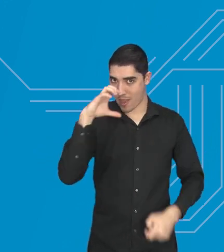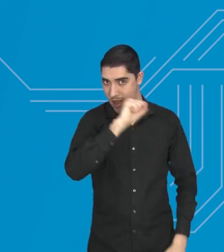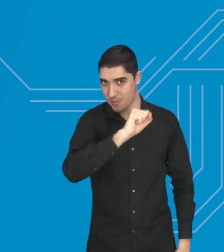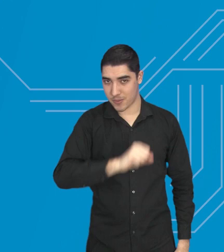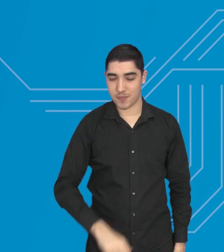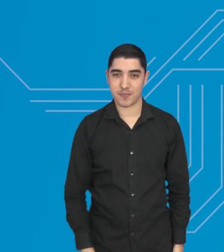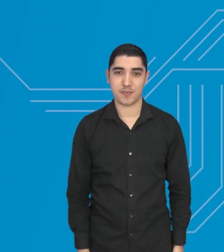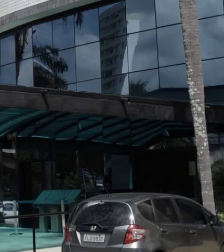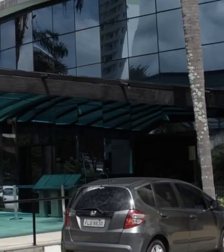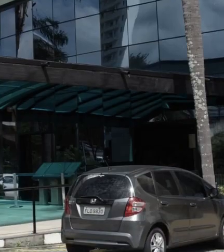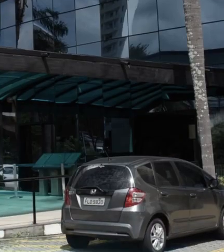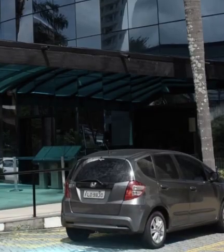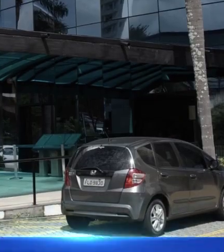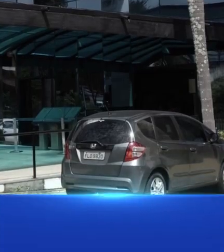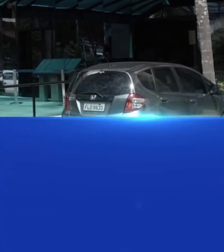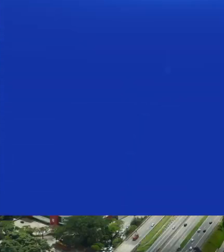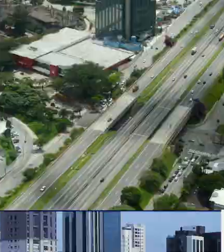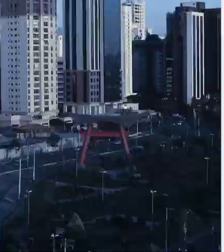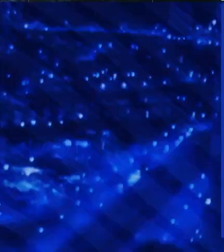A gente volta já.